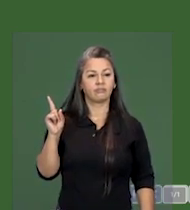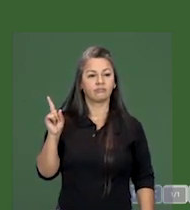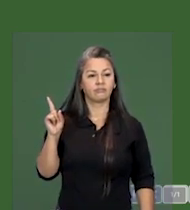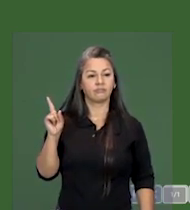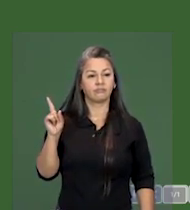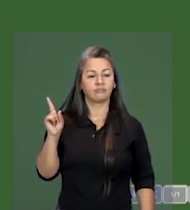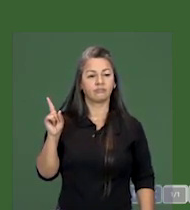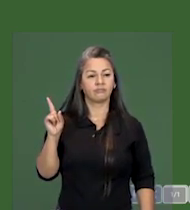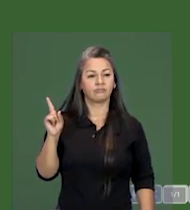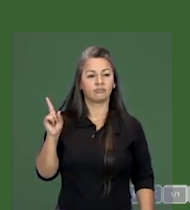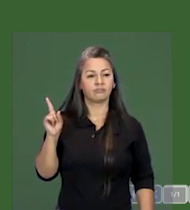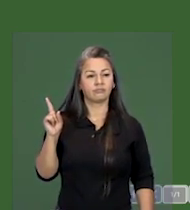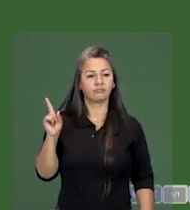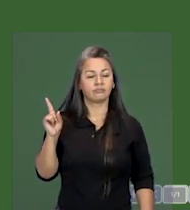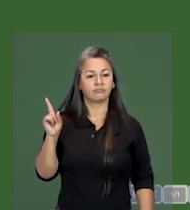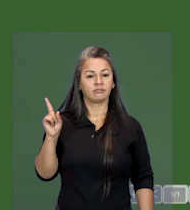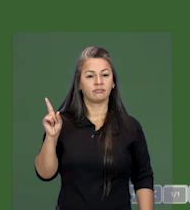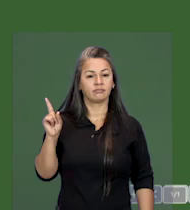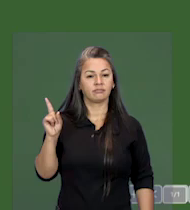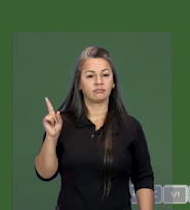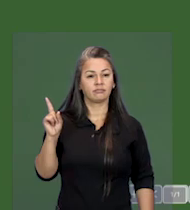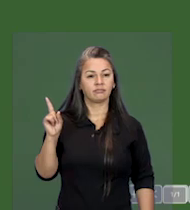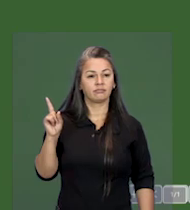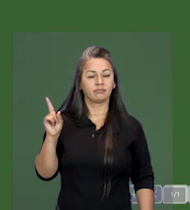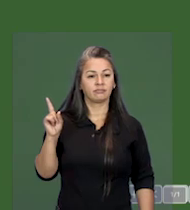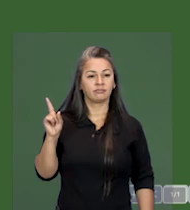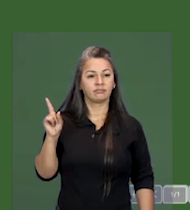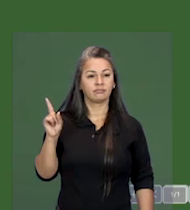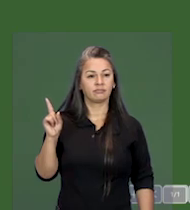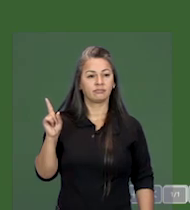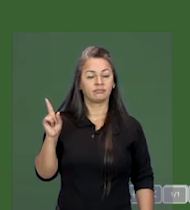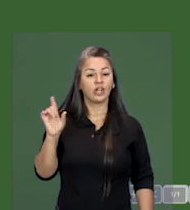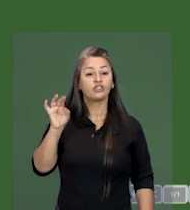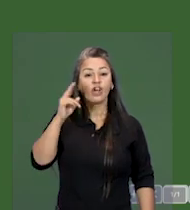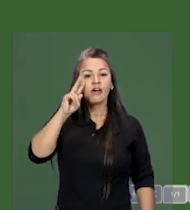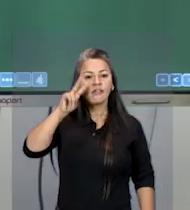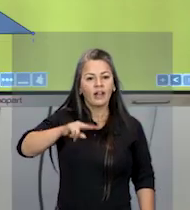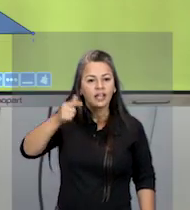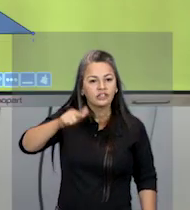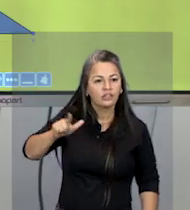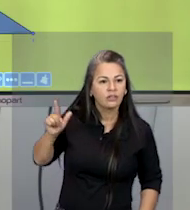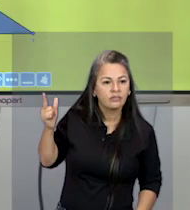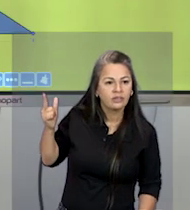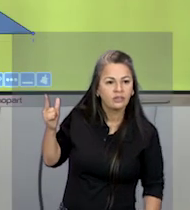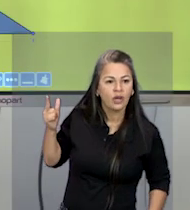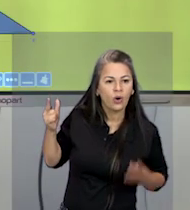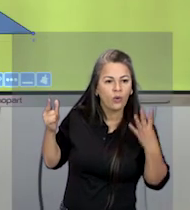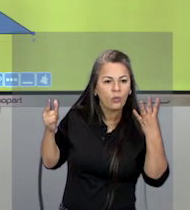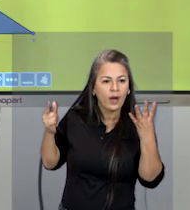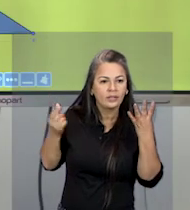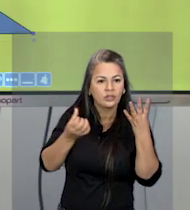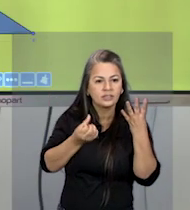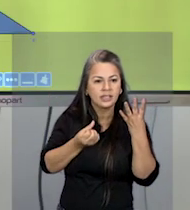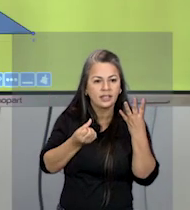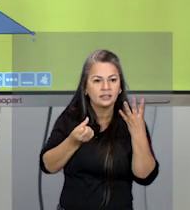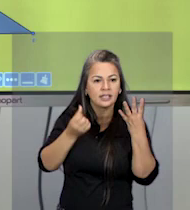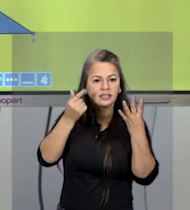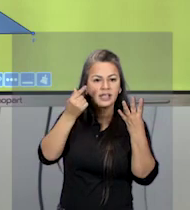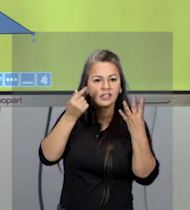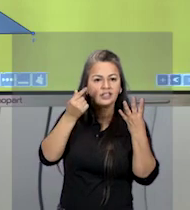igual a 4 mais 6 mais 7,2. Só conferindo os dados, 4,